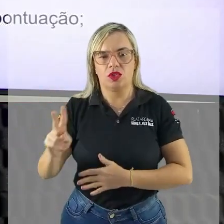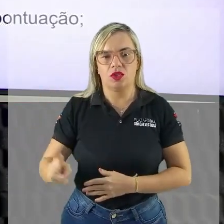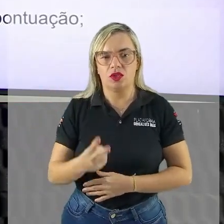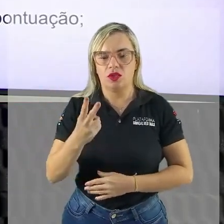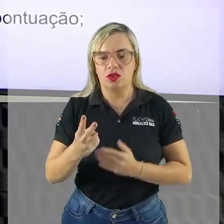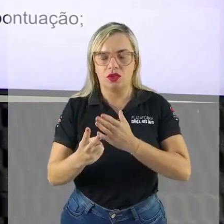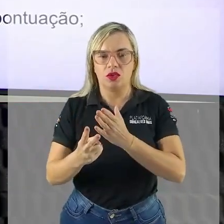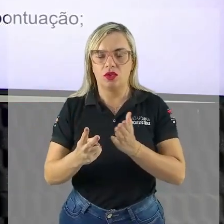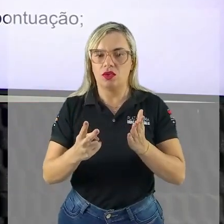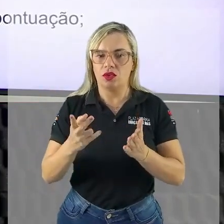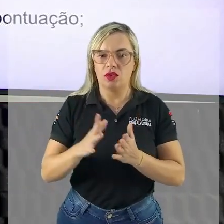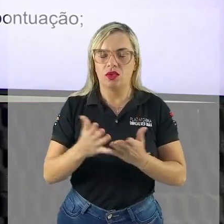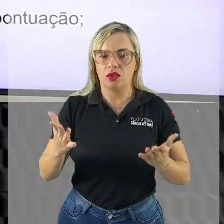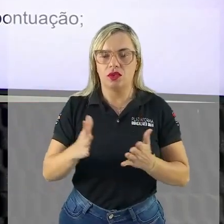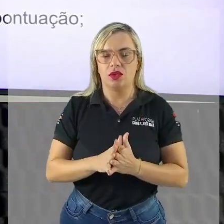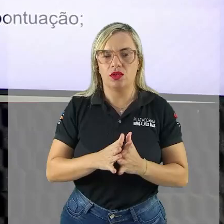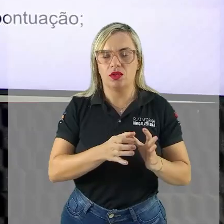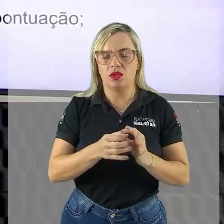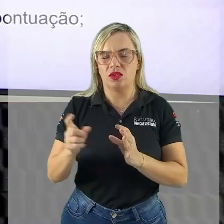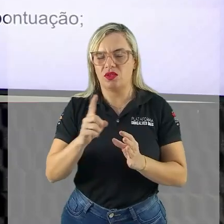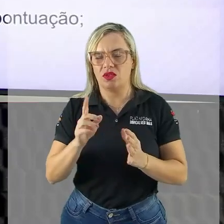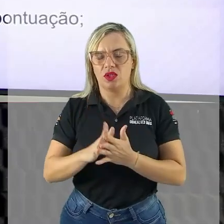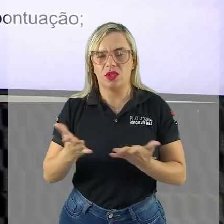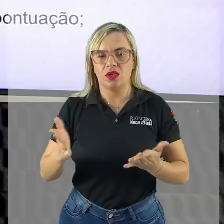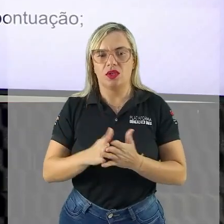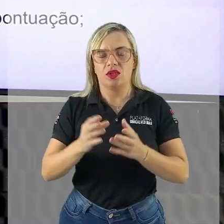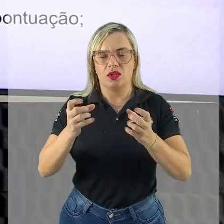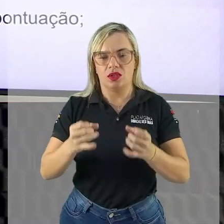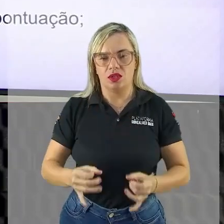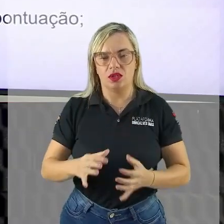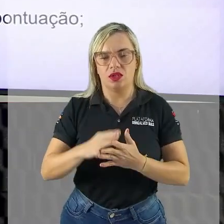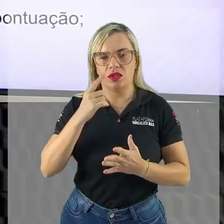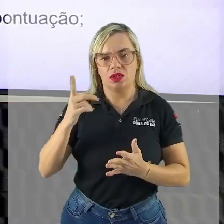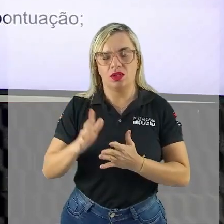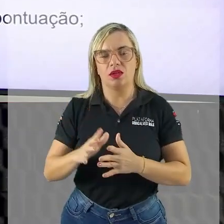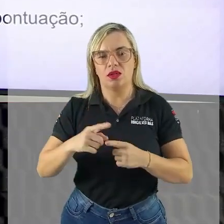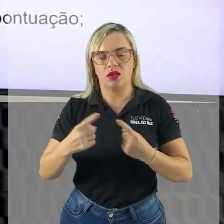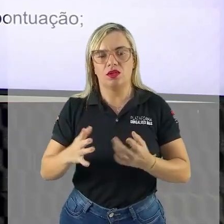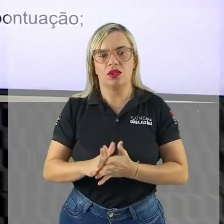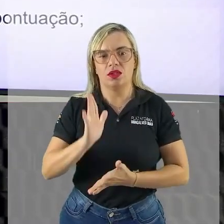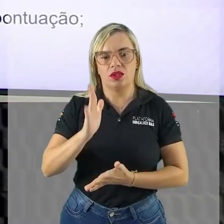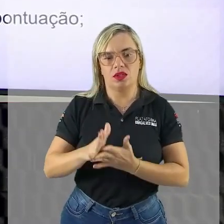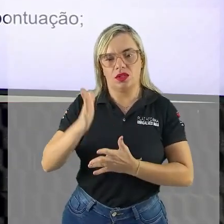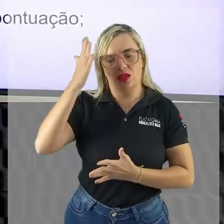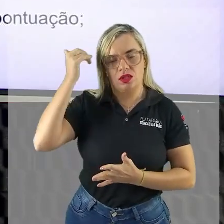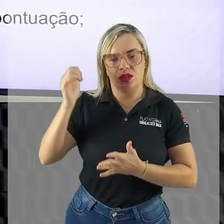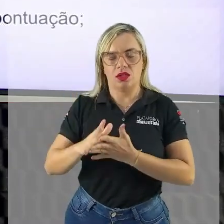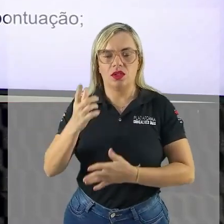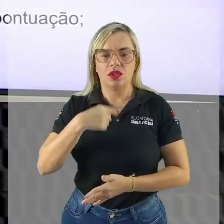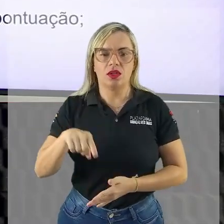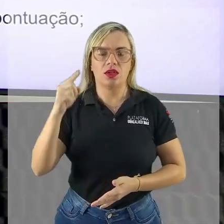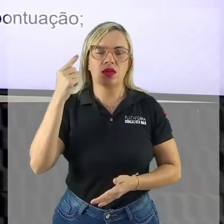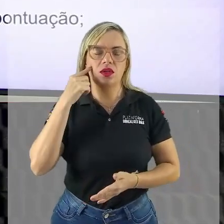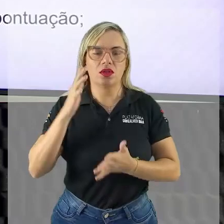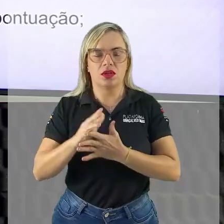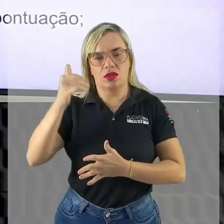tá? Não vou entrar aqui em detalhes, mas você sabe, certo? Então, assim, na dúvida,